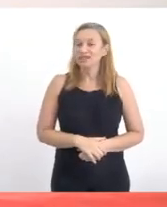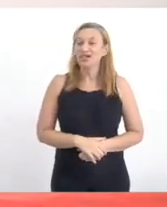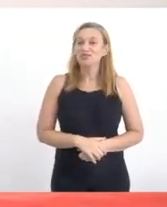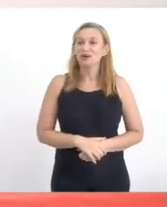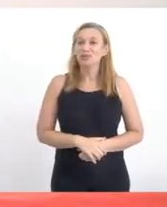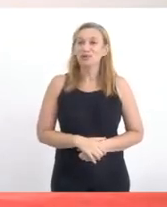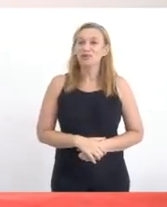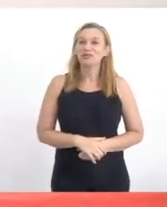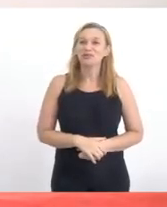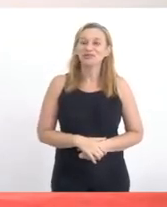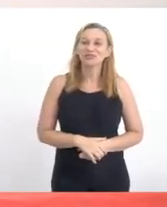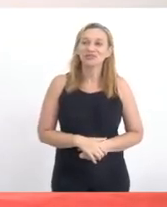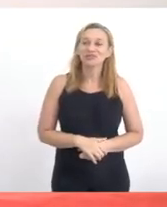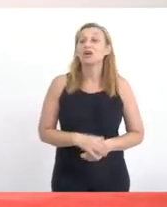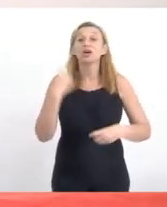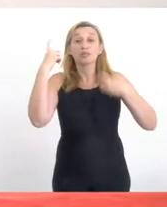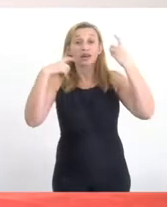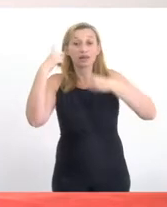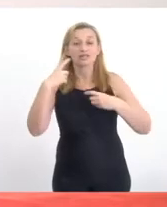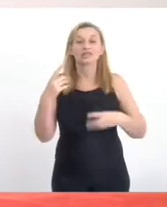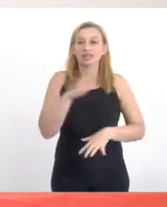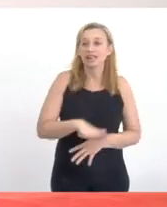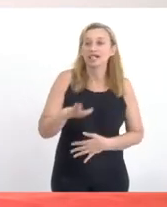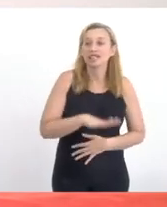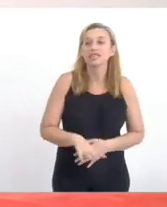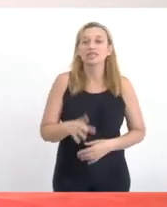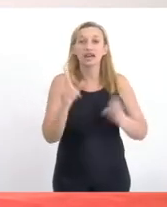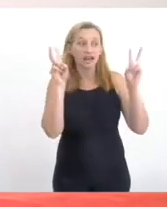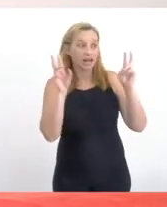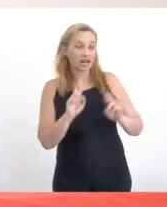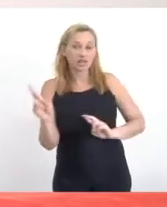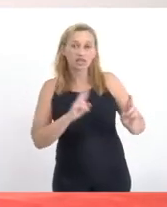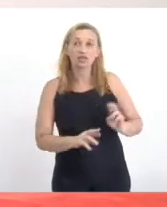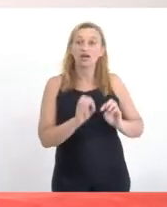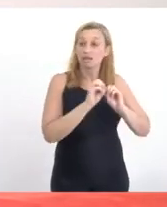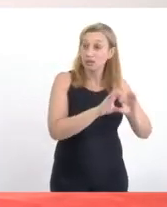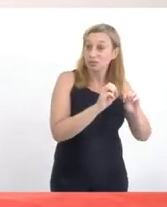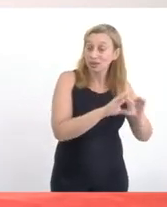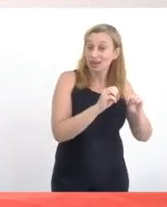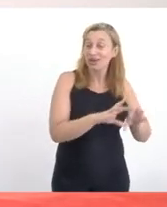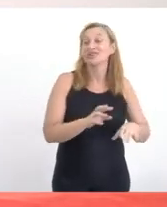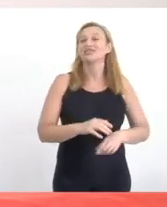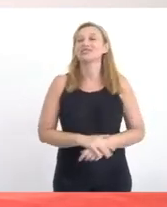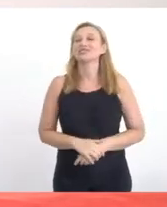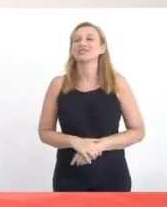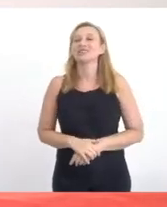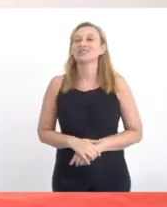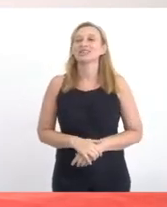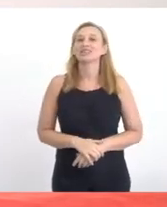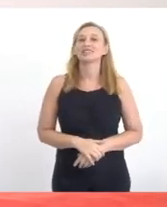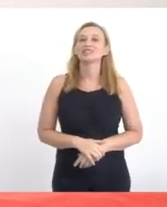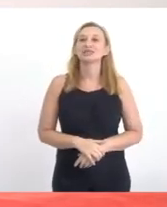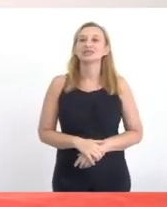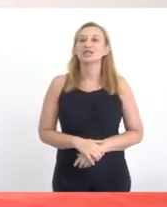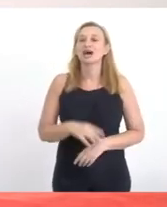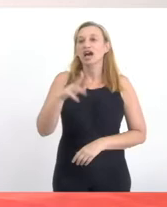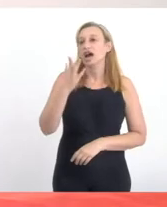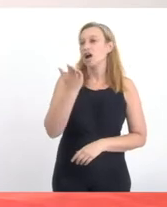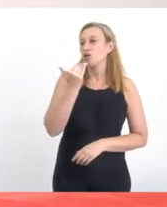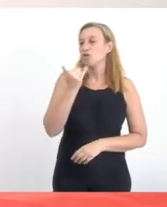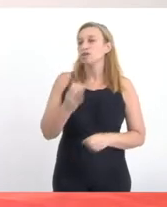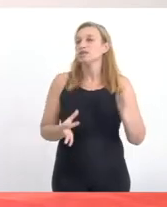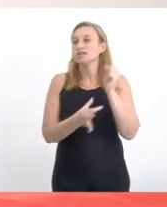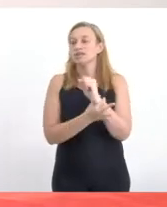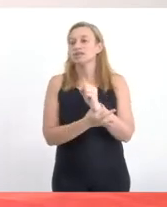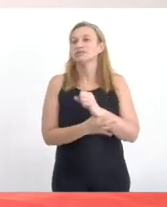tráfico mas que não abra o coração da criança no que diz respeito à educação não há preocupação a criança no que diz respeito à nutrição é